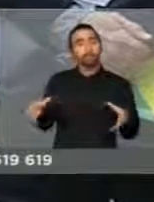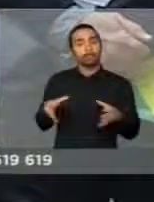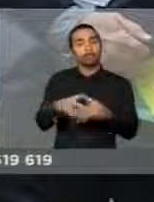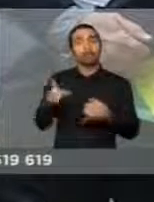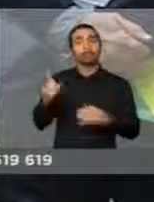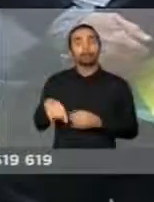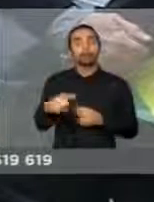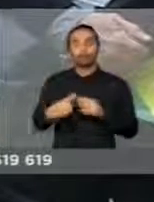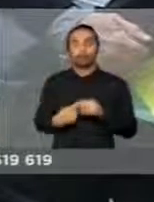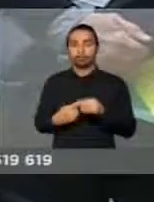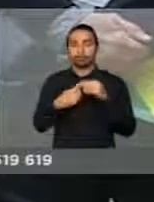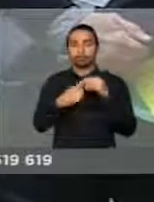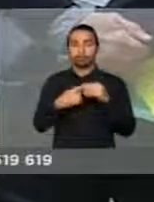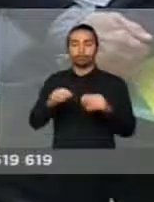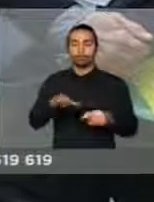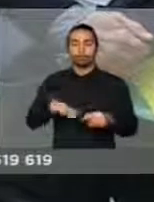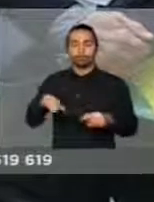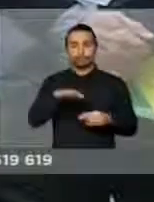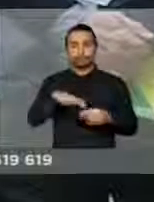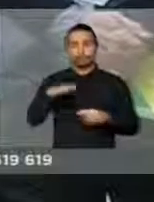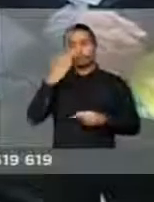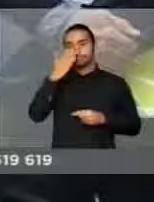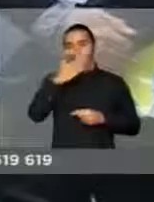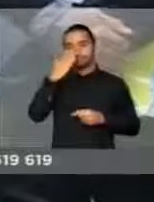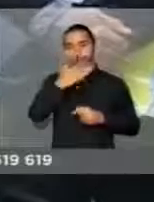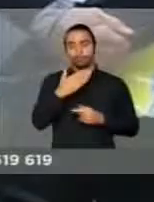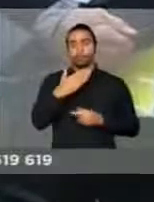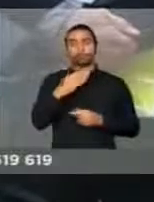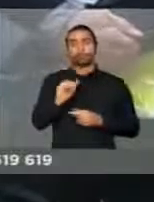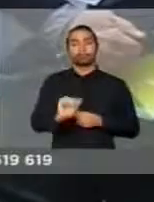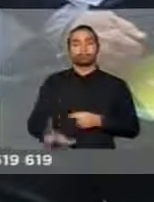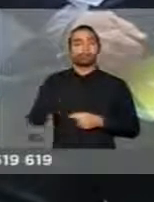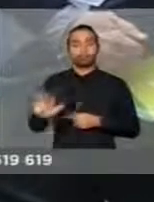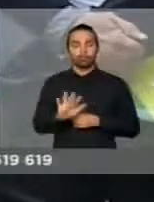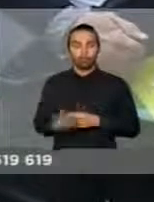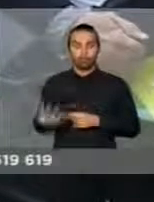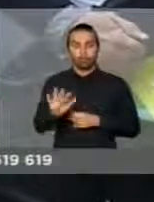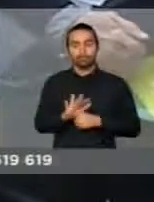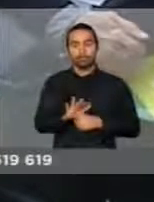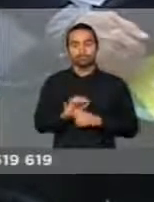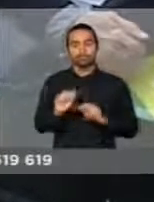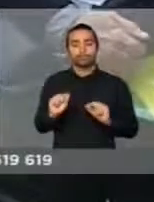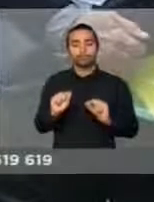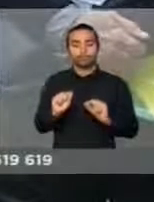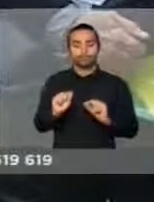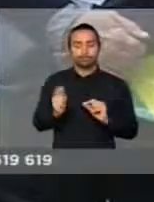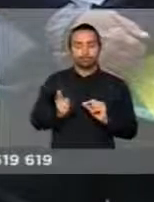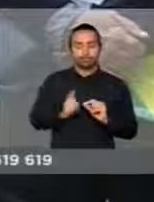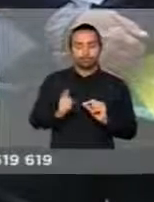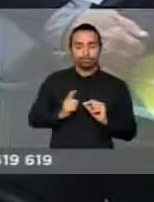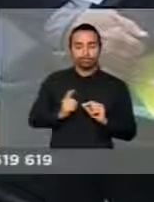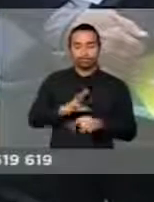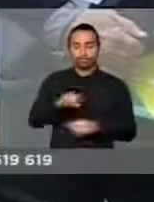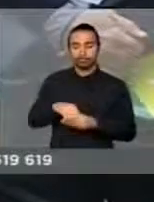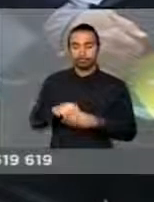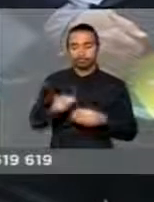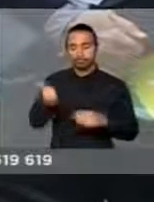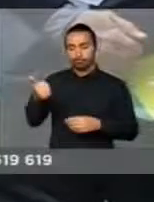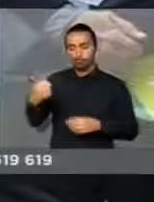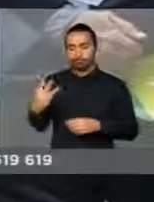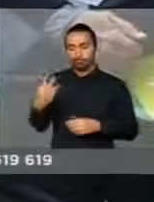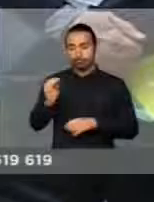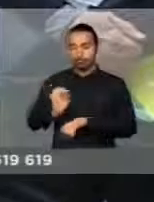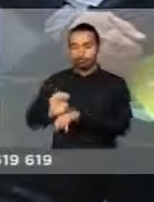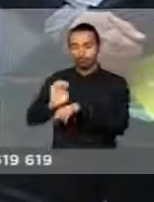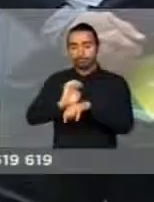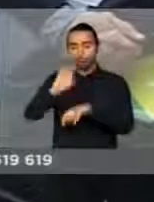única do setor sucrocoleiro em nível nacional que congrega 13 estados